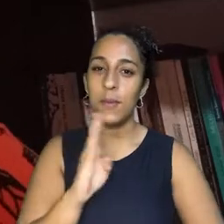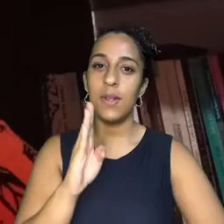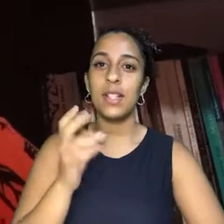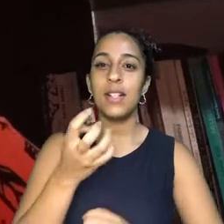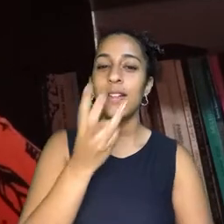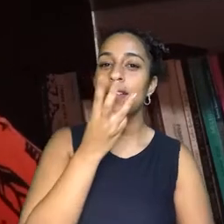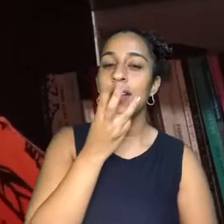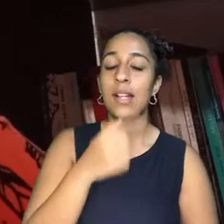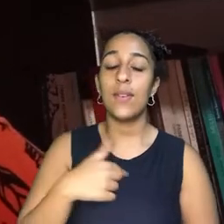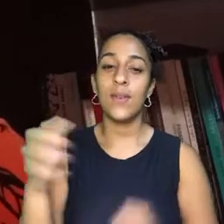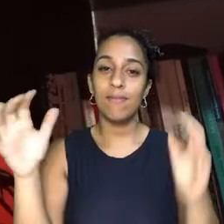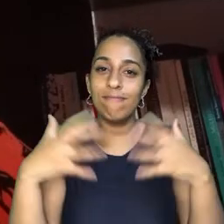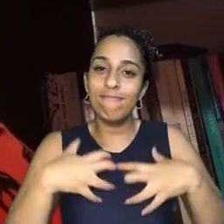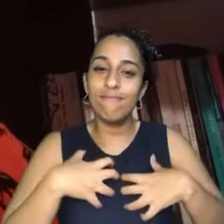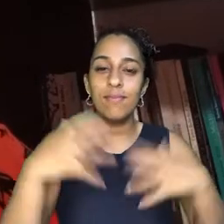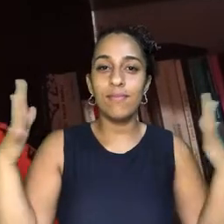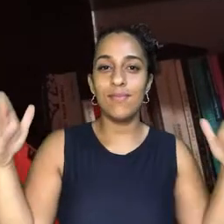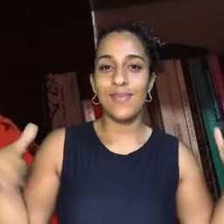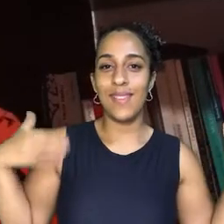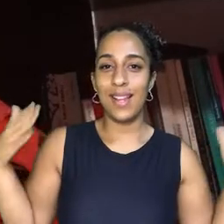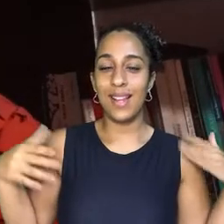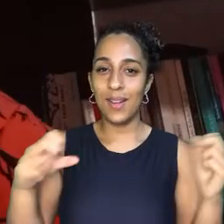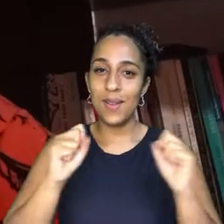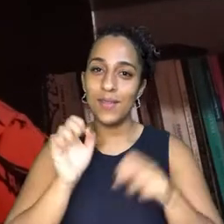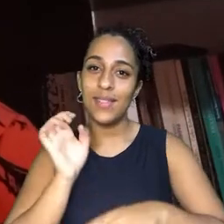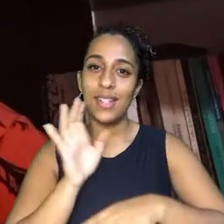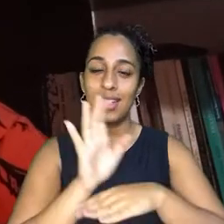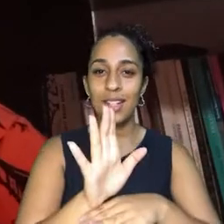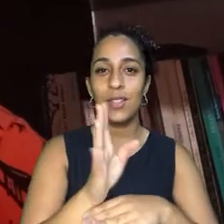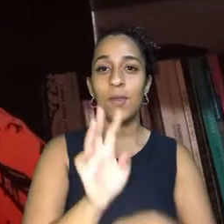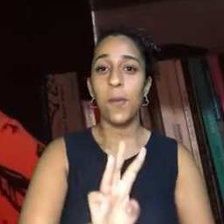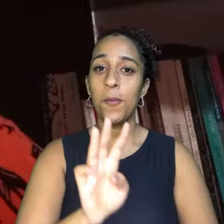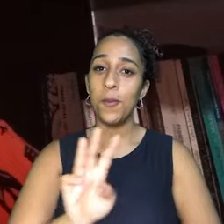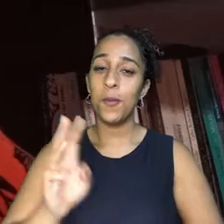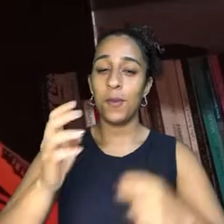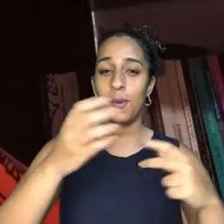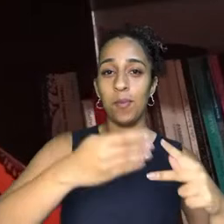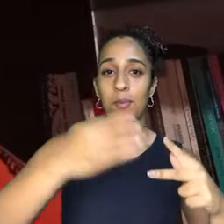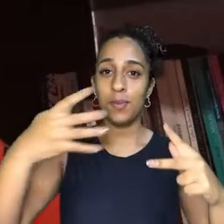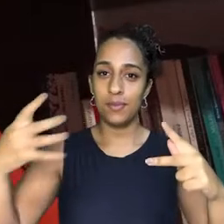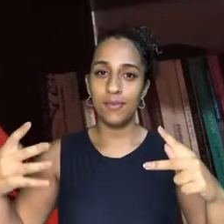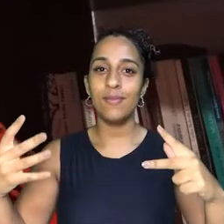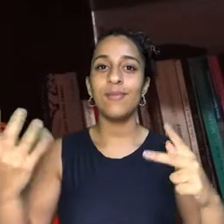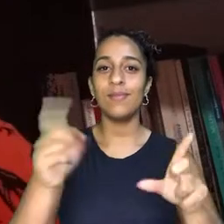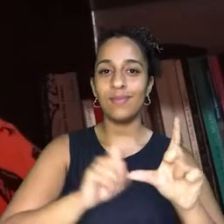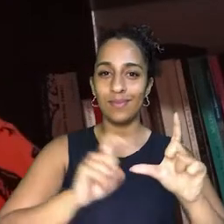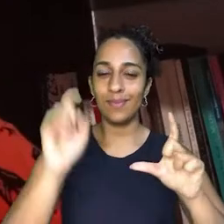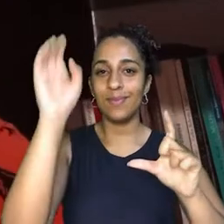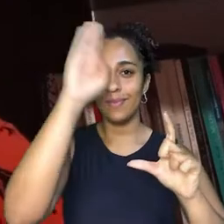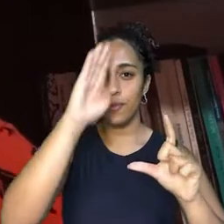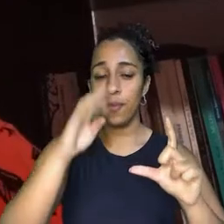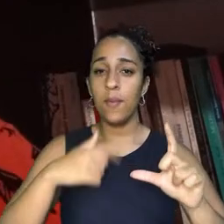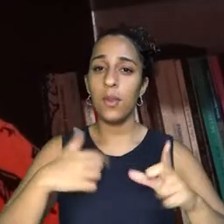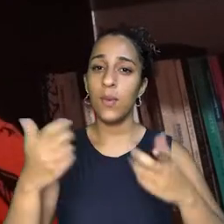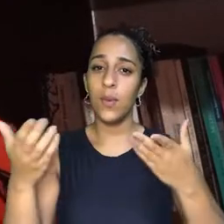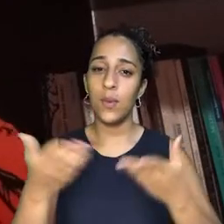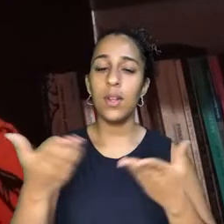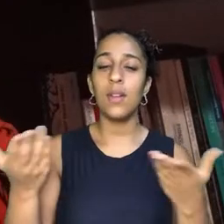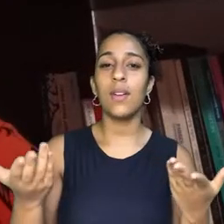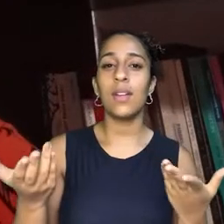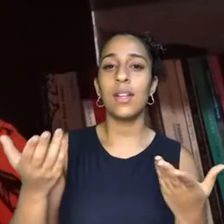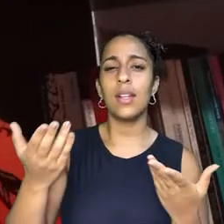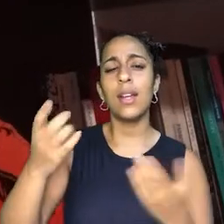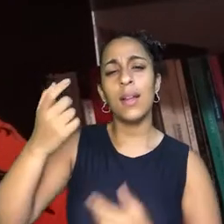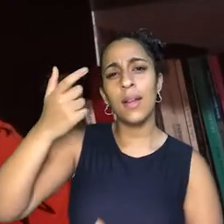UFPA é uma alegria poder contribuir com o blog do Bicentenário da Independência do Brasil venho trazer algumas reflexões